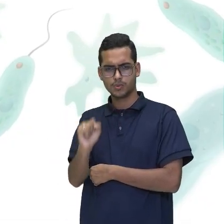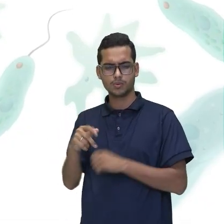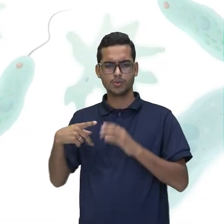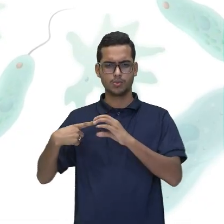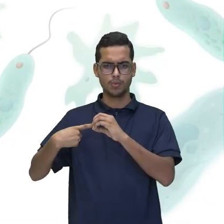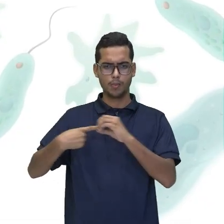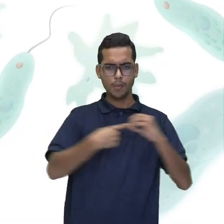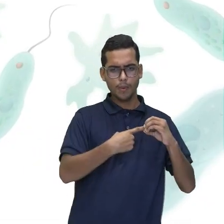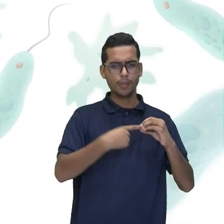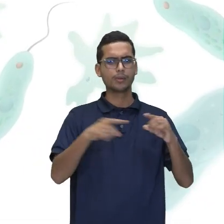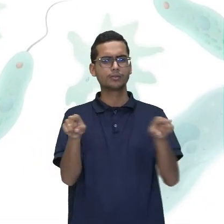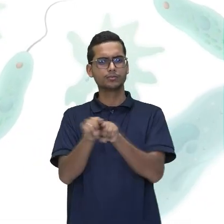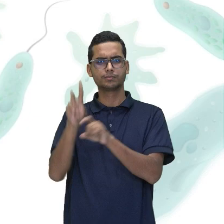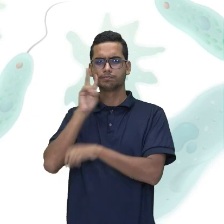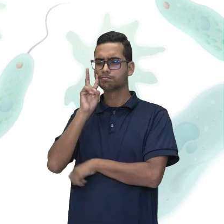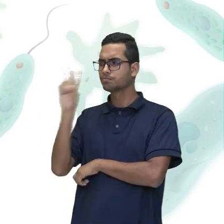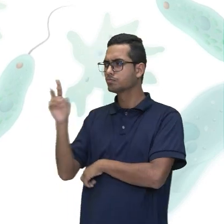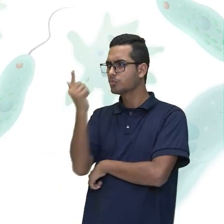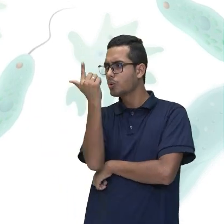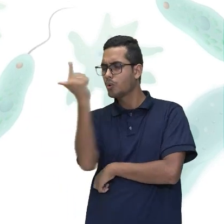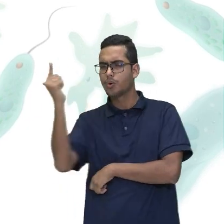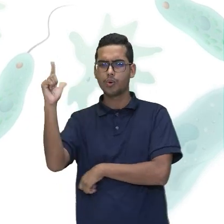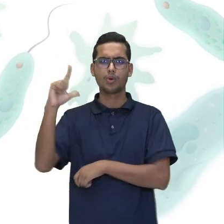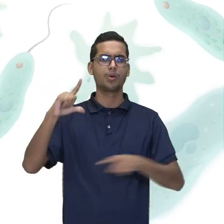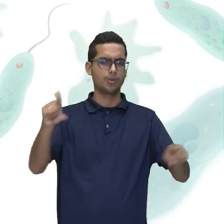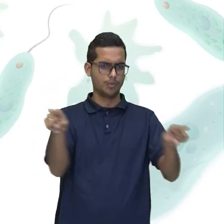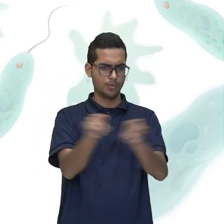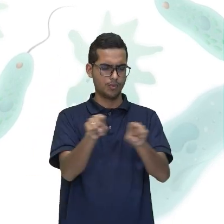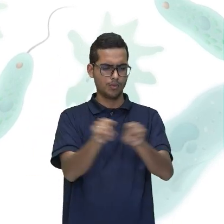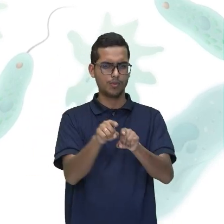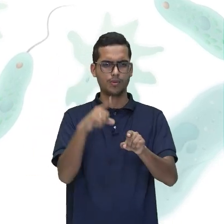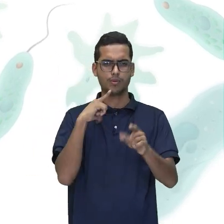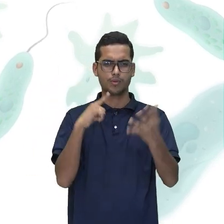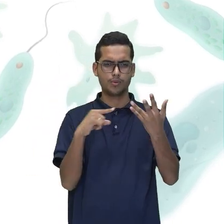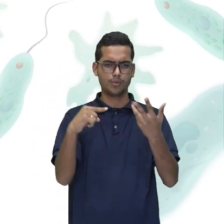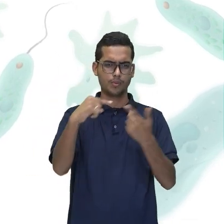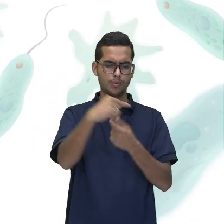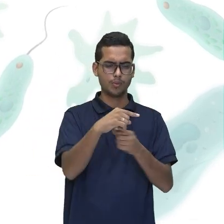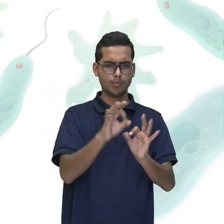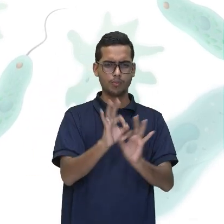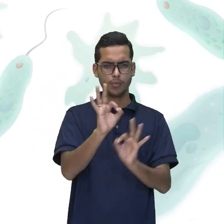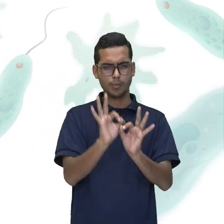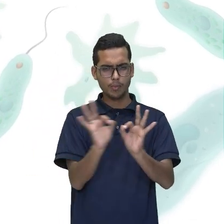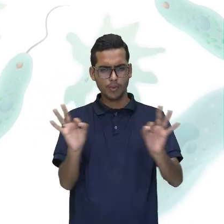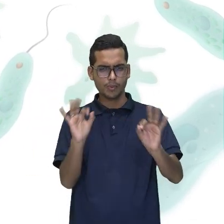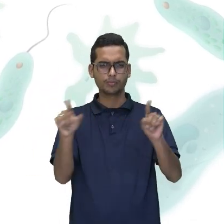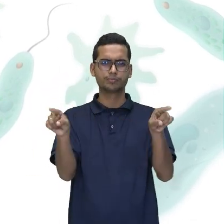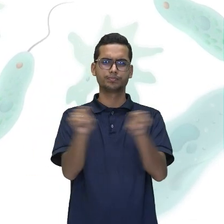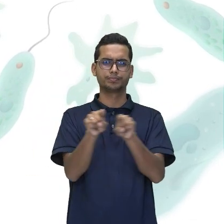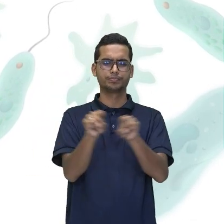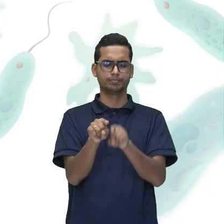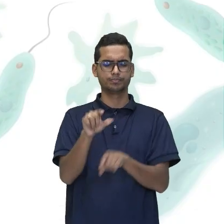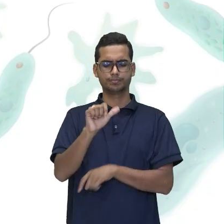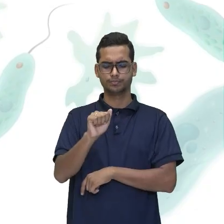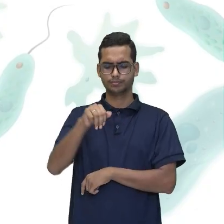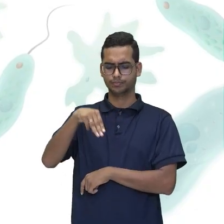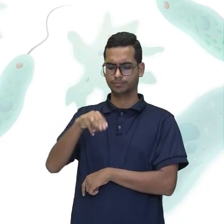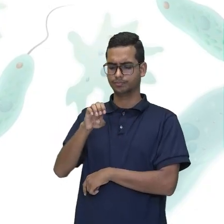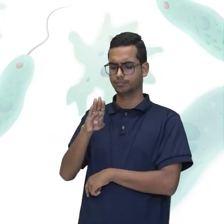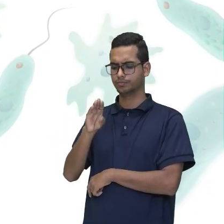flagelados, vocês estão vendo aí outros protozoários que possuem essas expansões, né, ameboides na